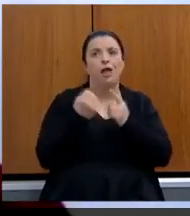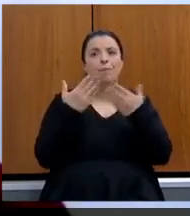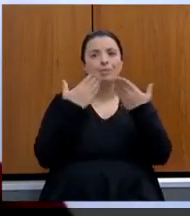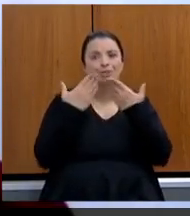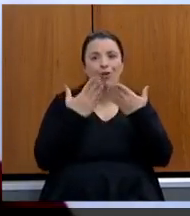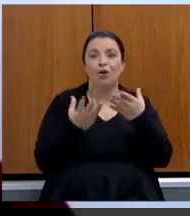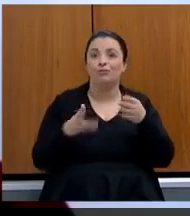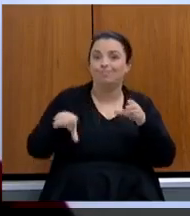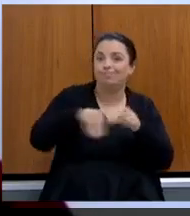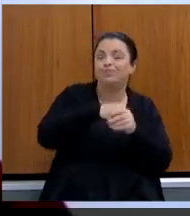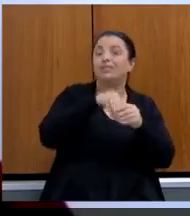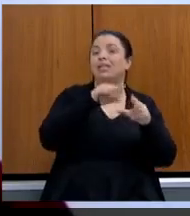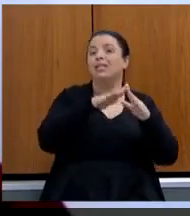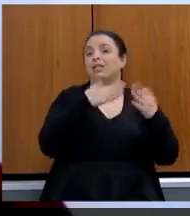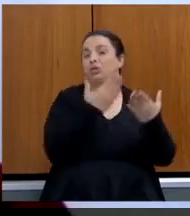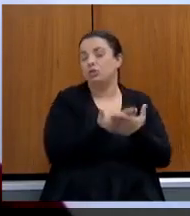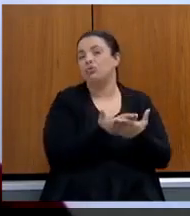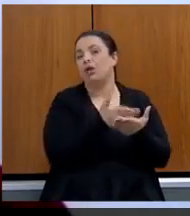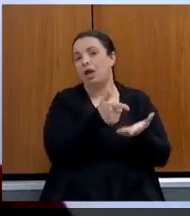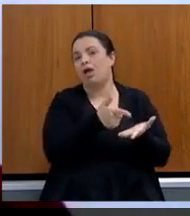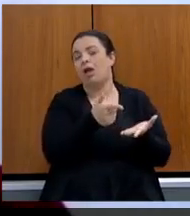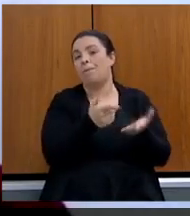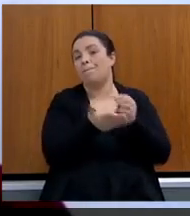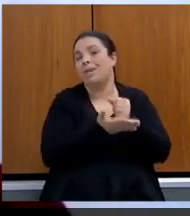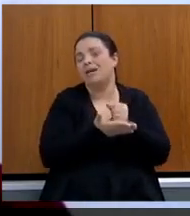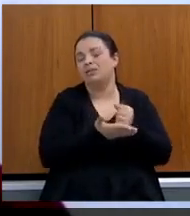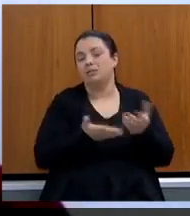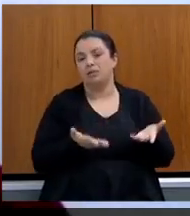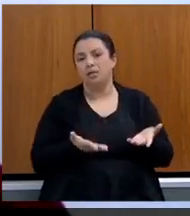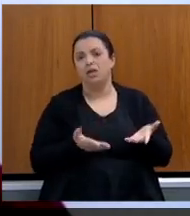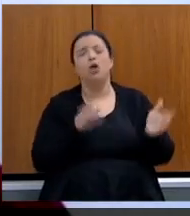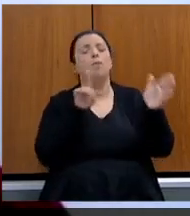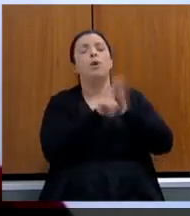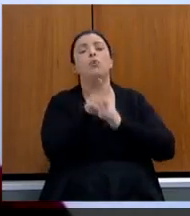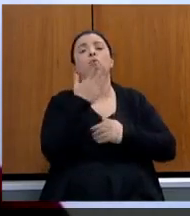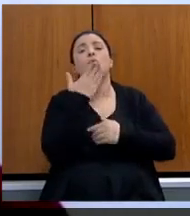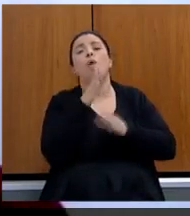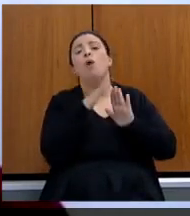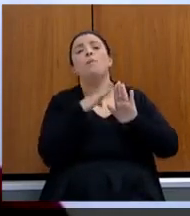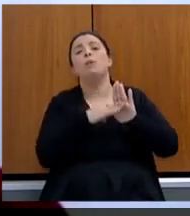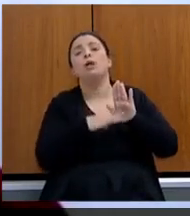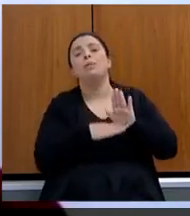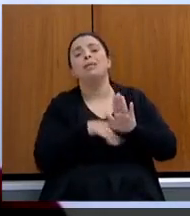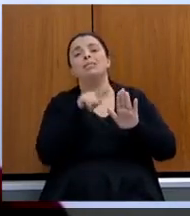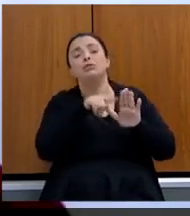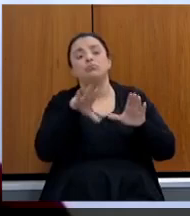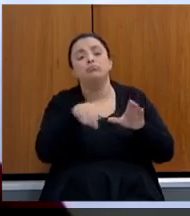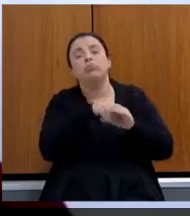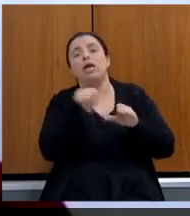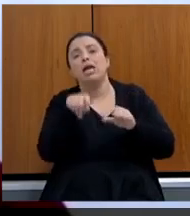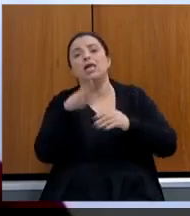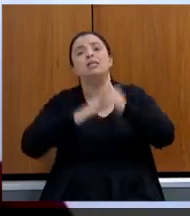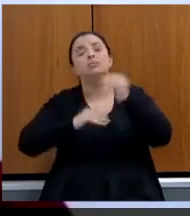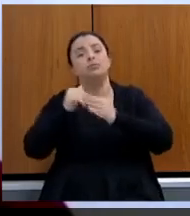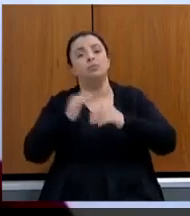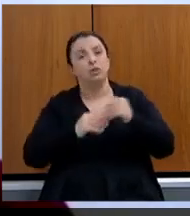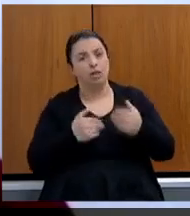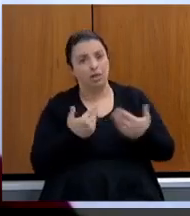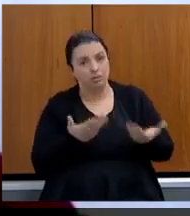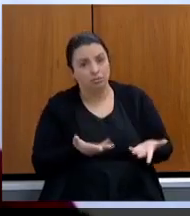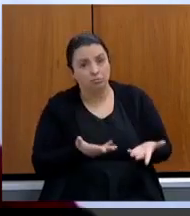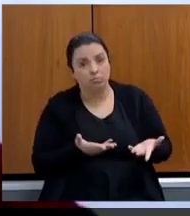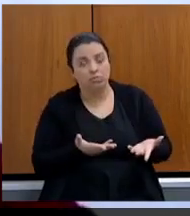Educação Básica eu queria saber qual a programação do Estado de Minas Gerais para a inclusão desses profissionais considerando